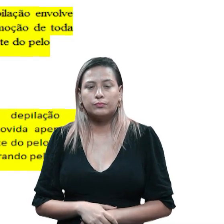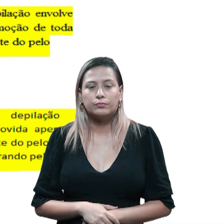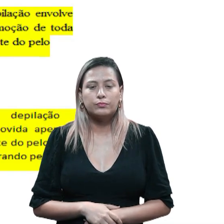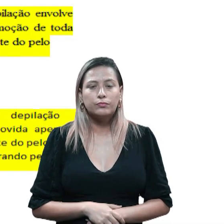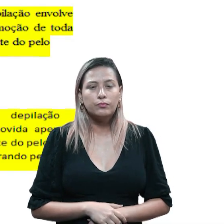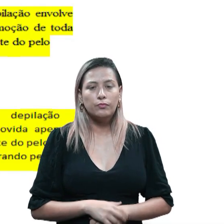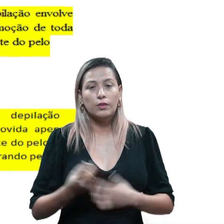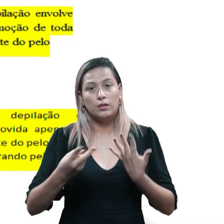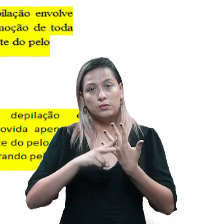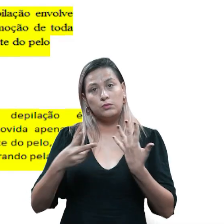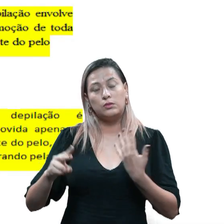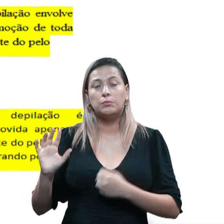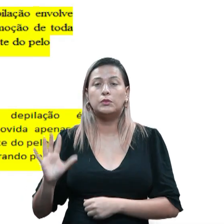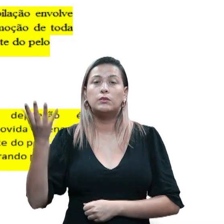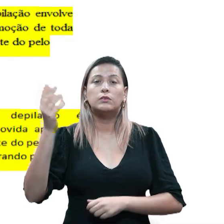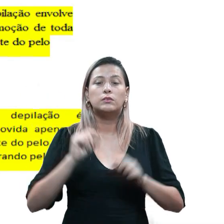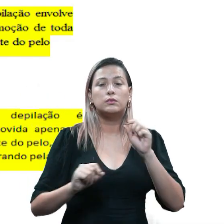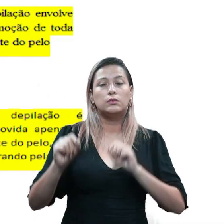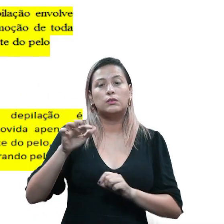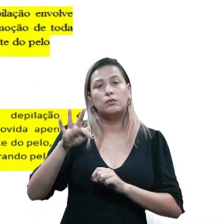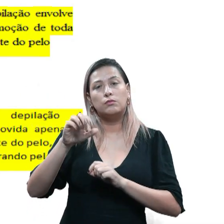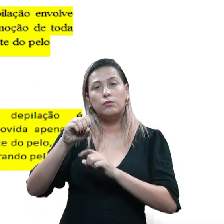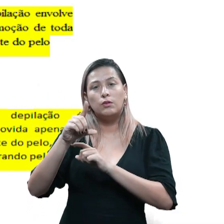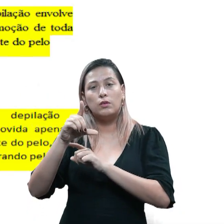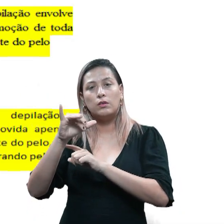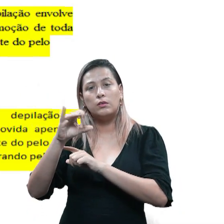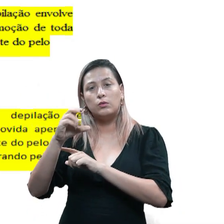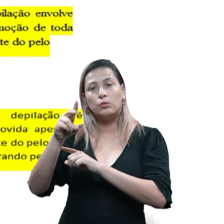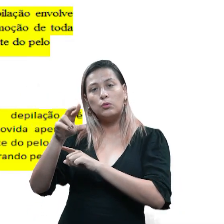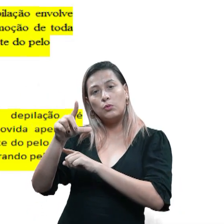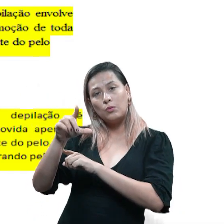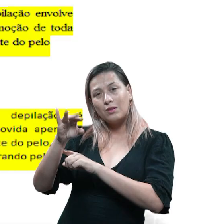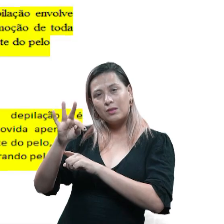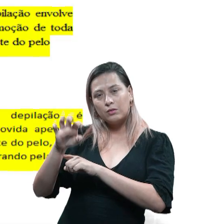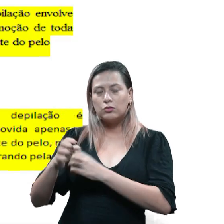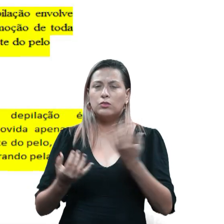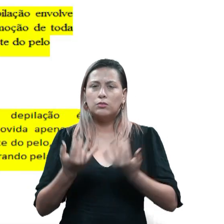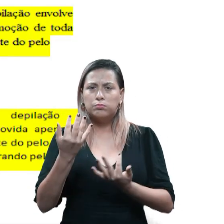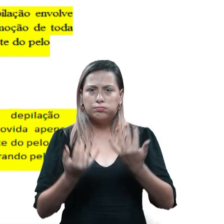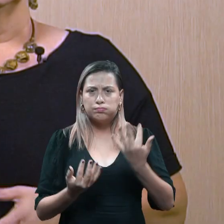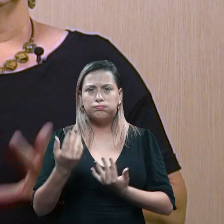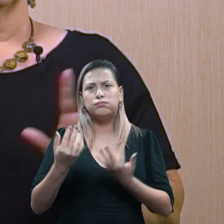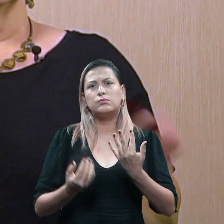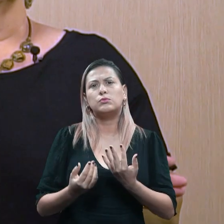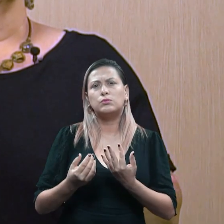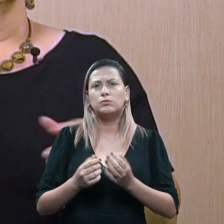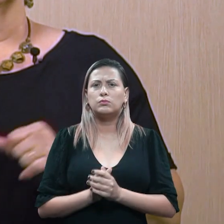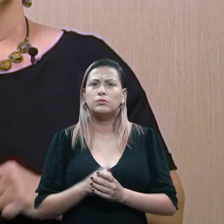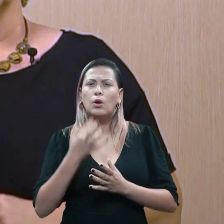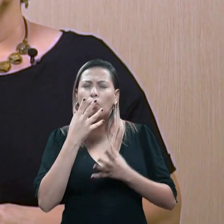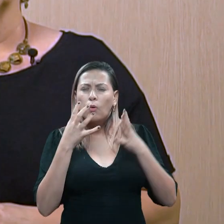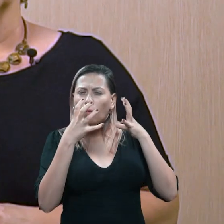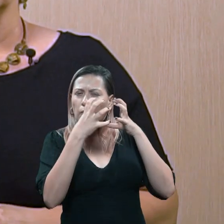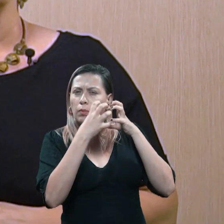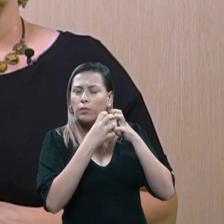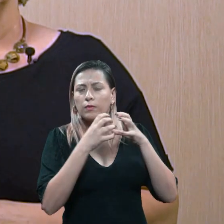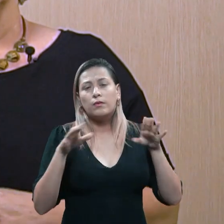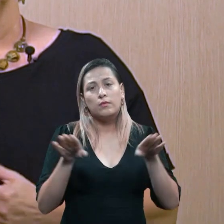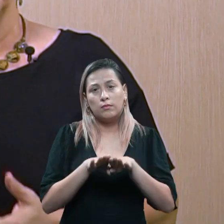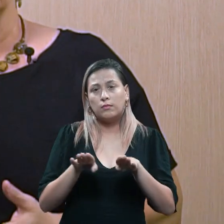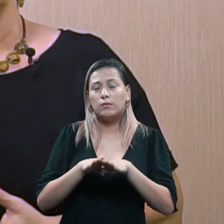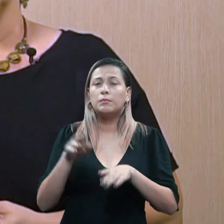complicações que poderão acontecer: foliculite, queimaduras, manchas. E quais os cuidados o